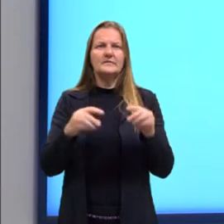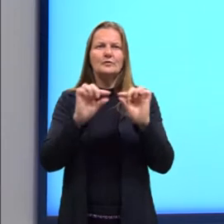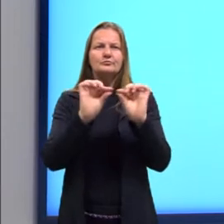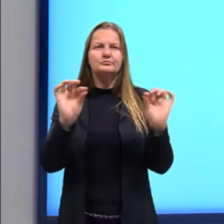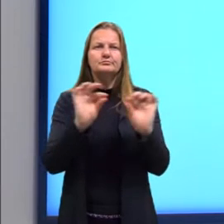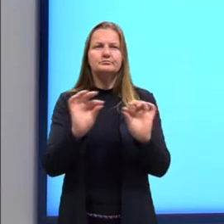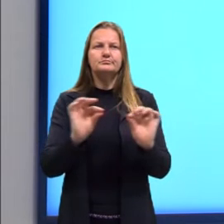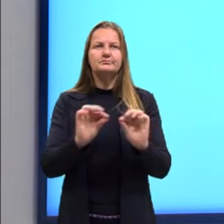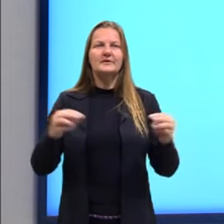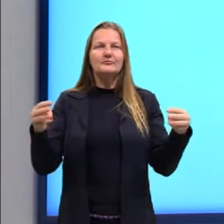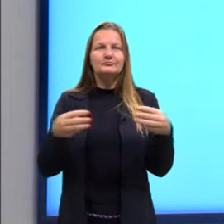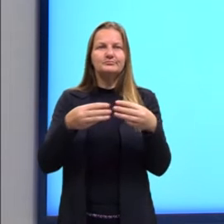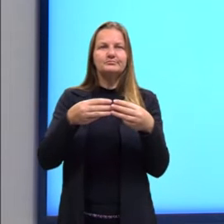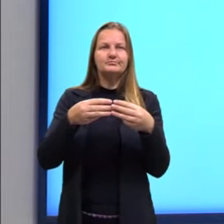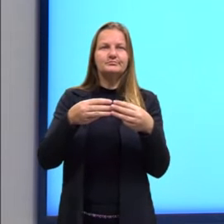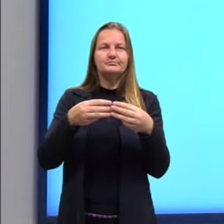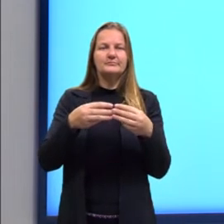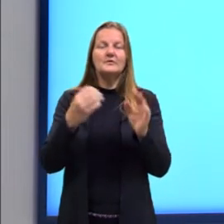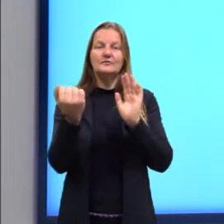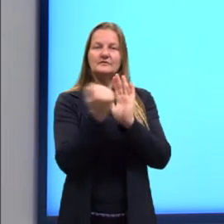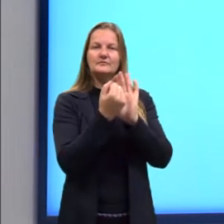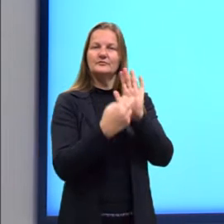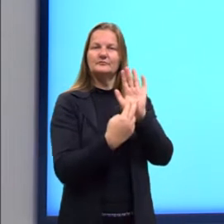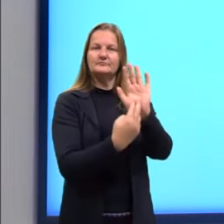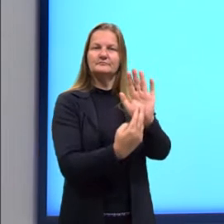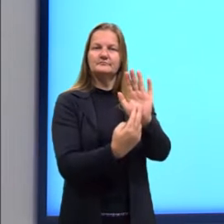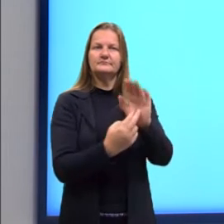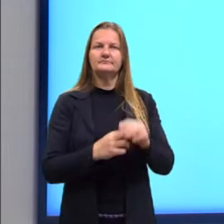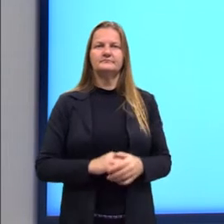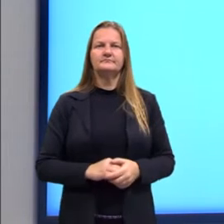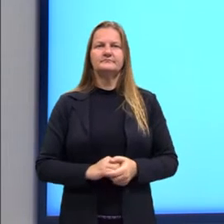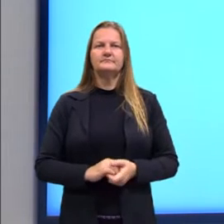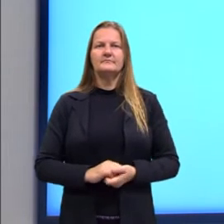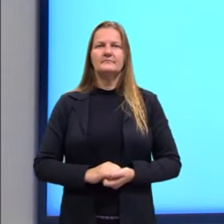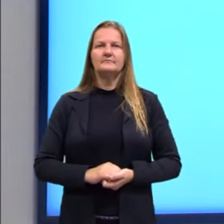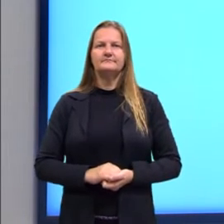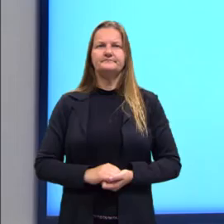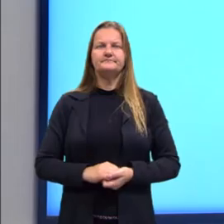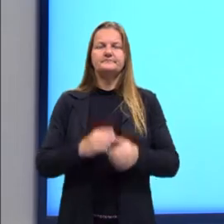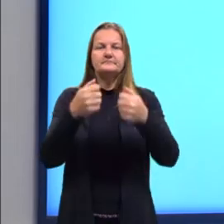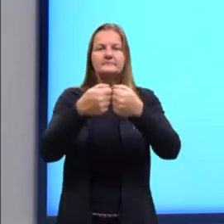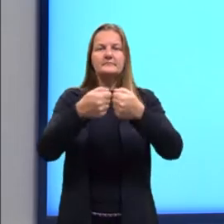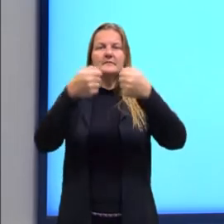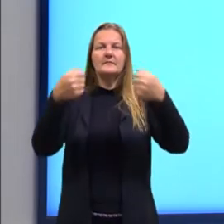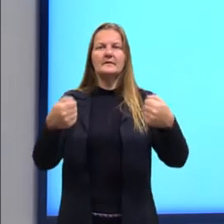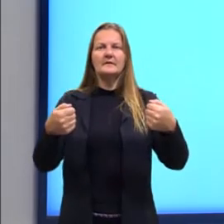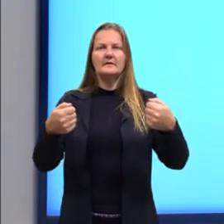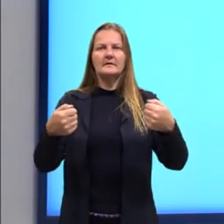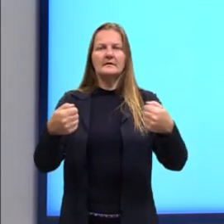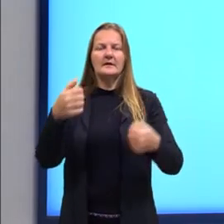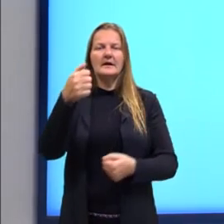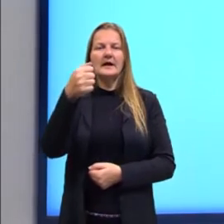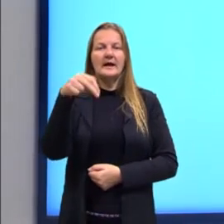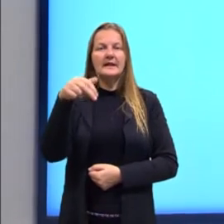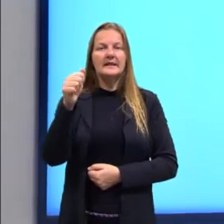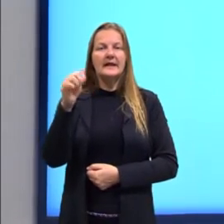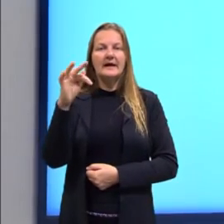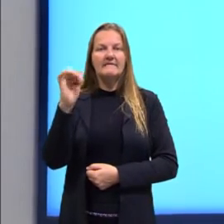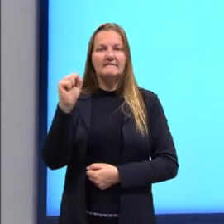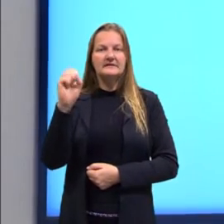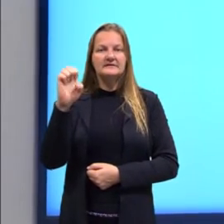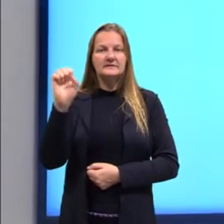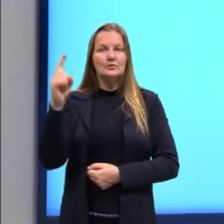alinhado só na metade da célula ó na na fase um quê que